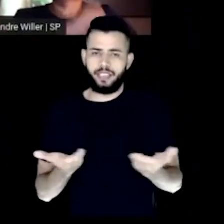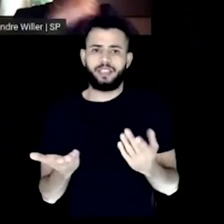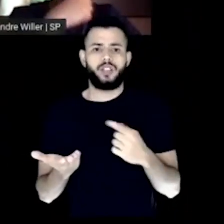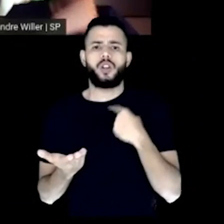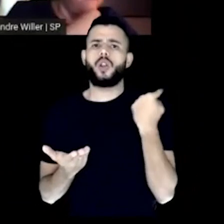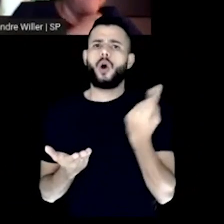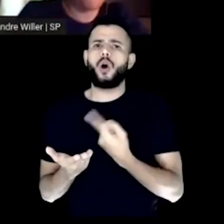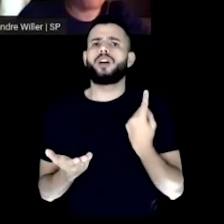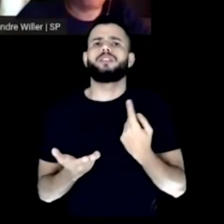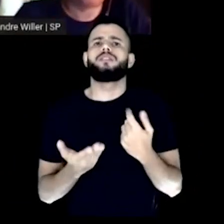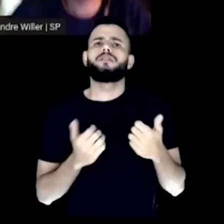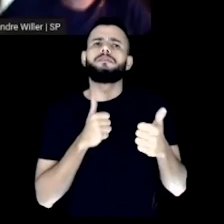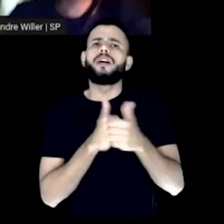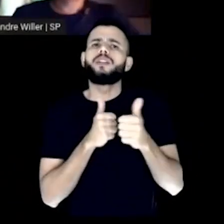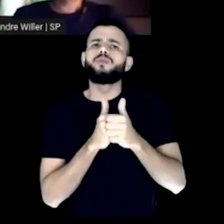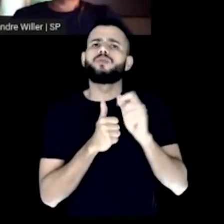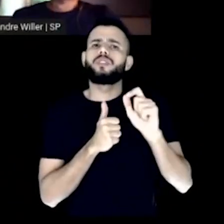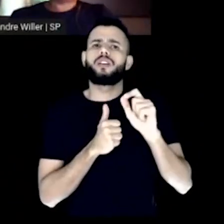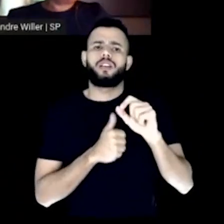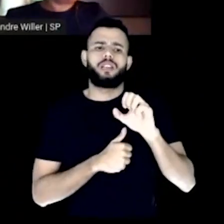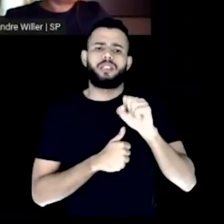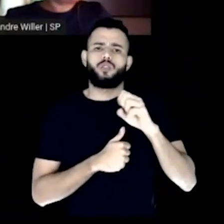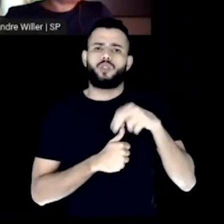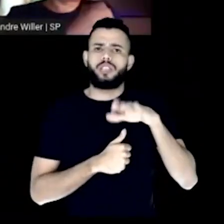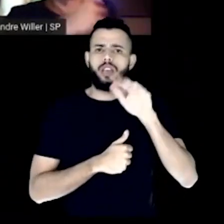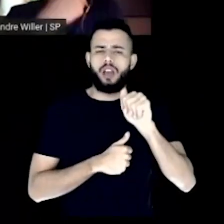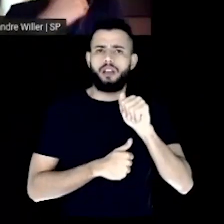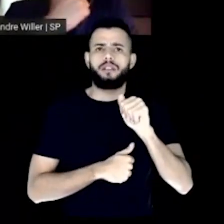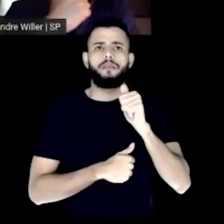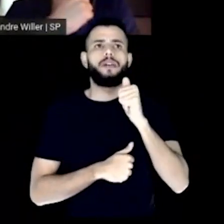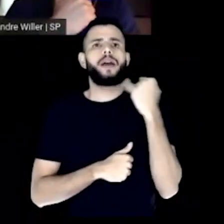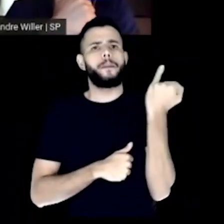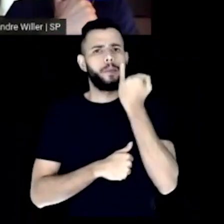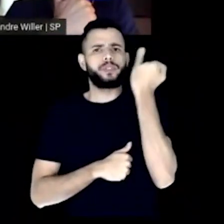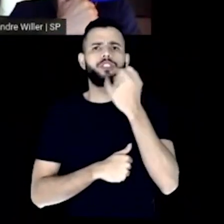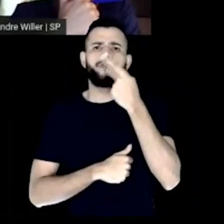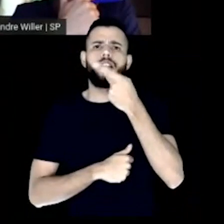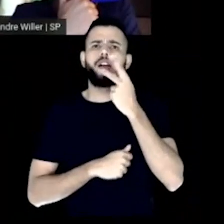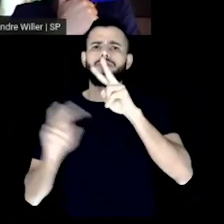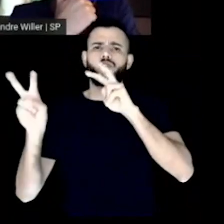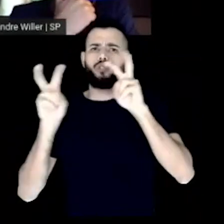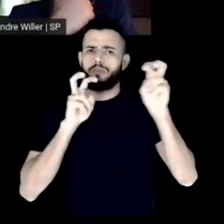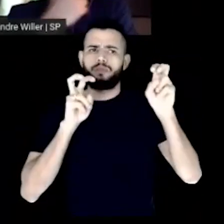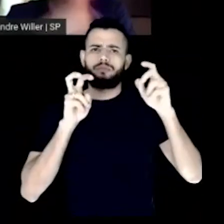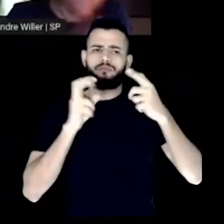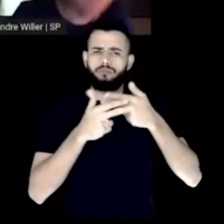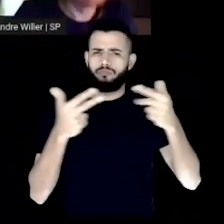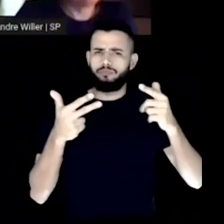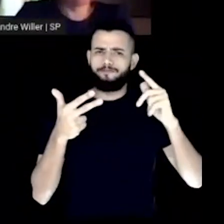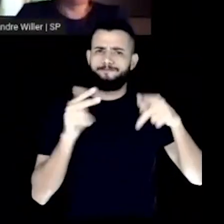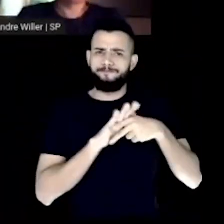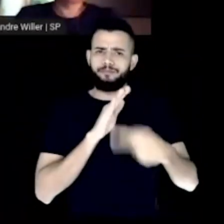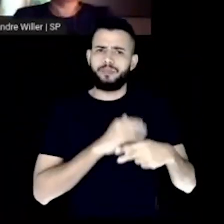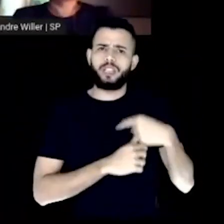que mesmo a gente estando cada vez mais perto de uma distopia, aparentemente é importante a gente falar das que são ficcionais ainda para